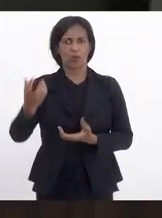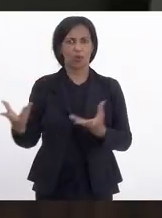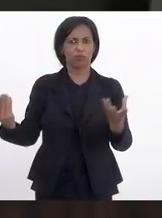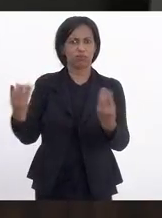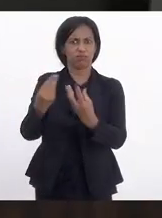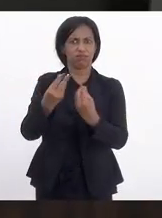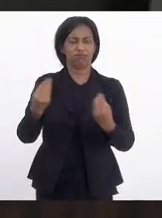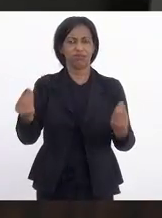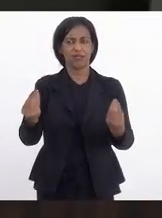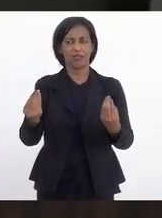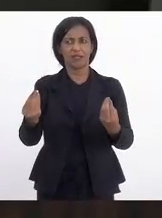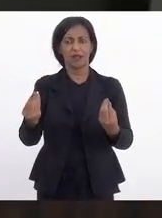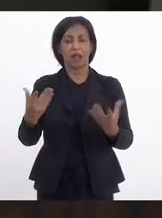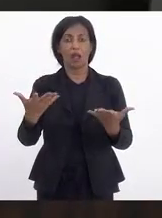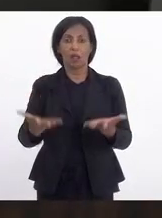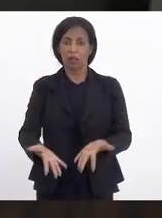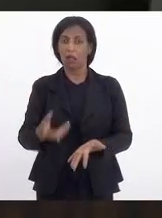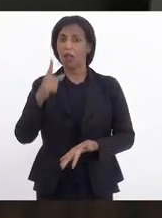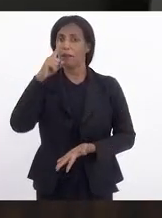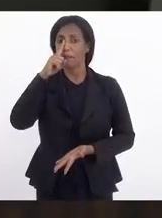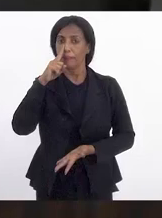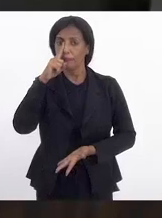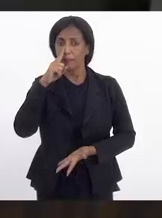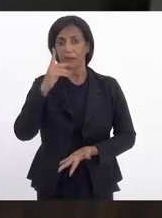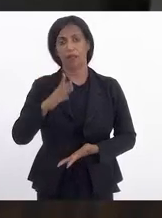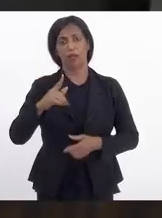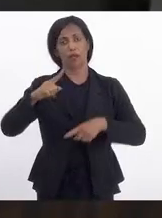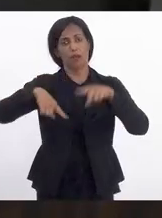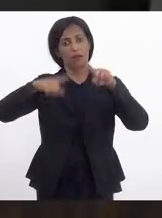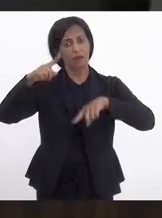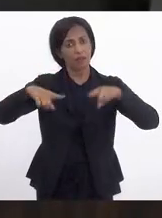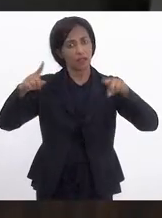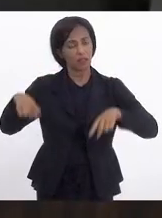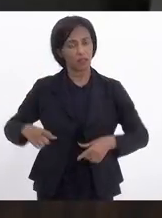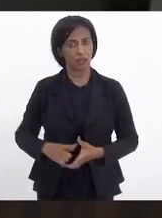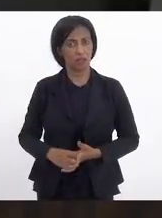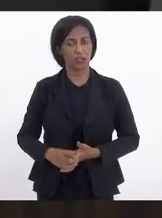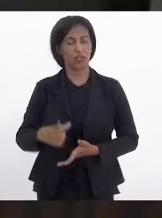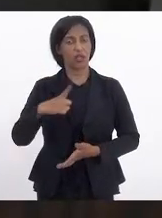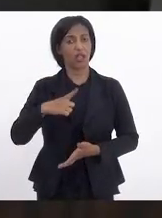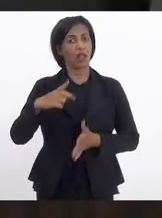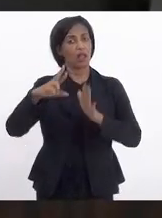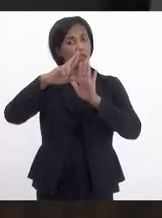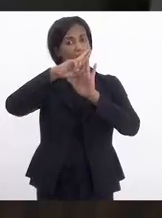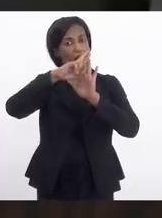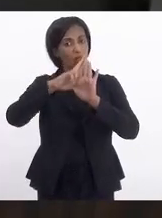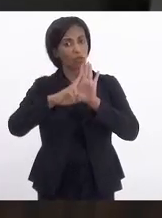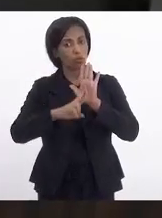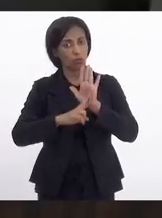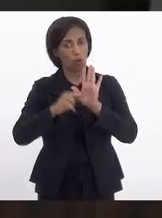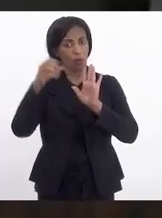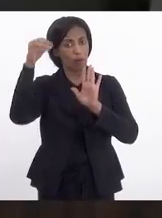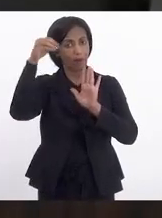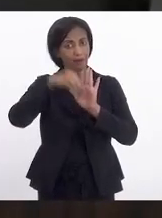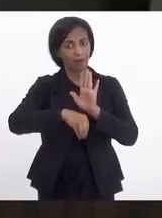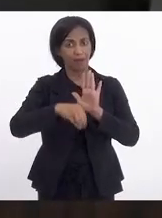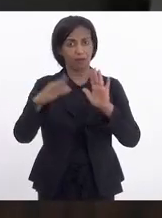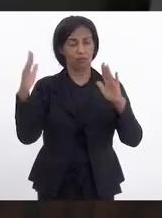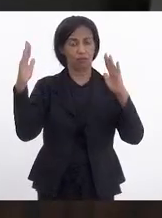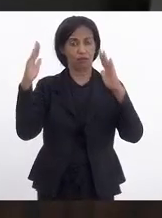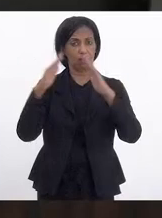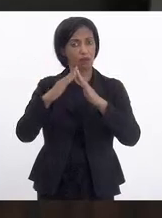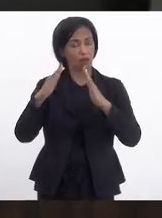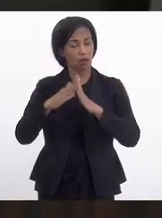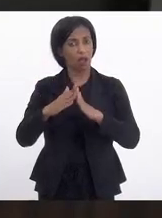a gente ainda tem risco da questão da variante tem a norma que ainda está em vigor na casa